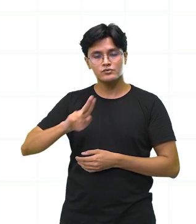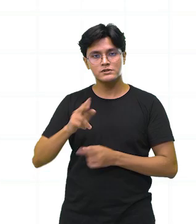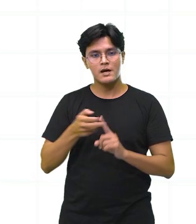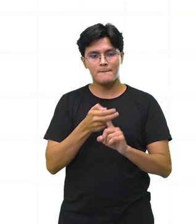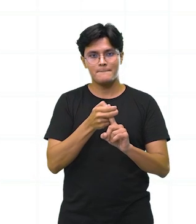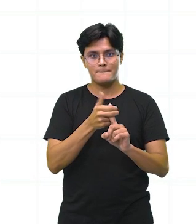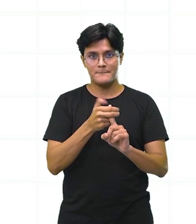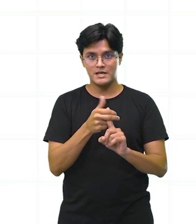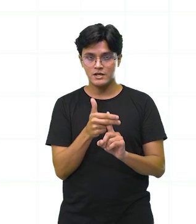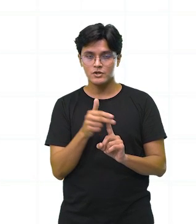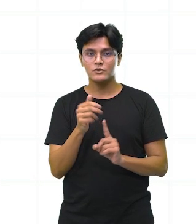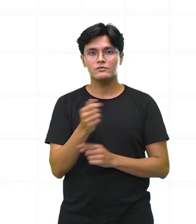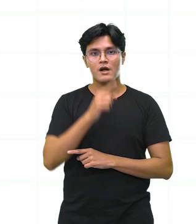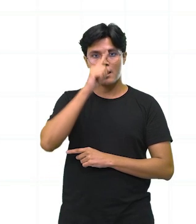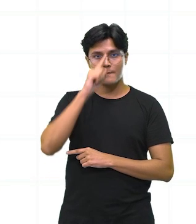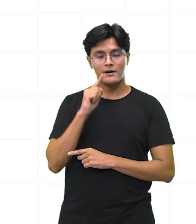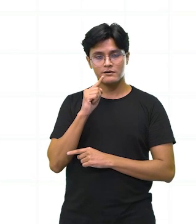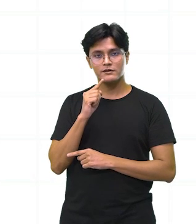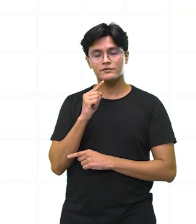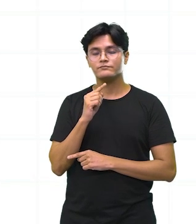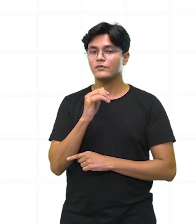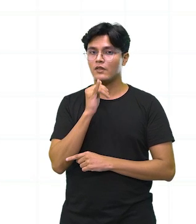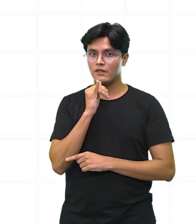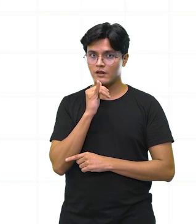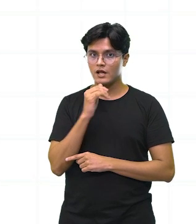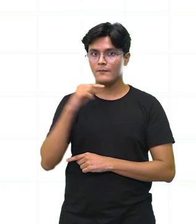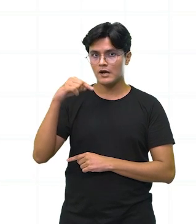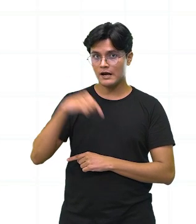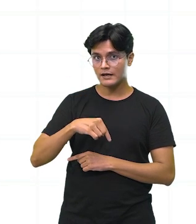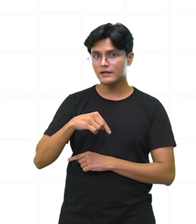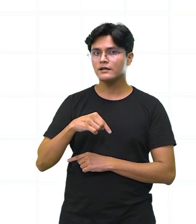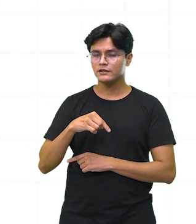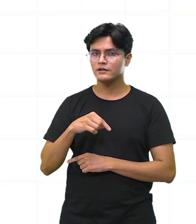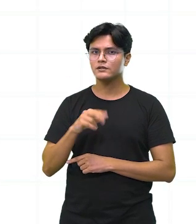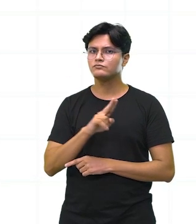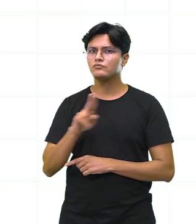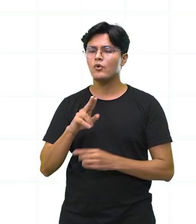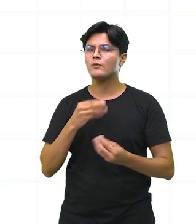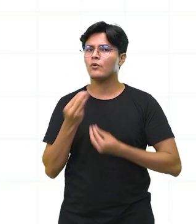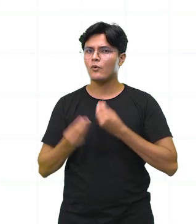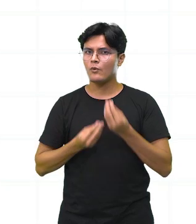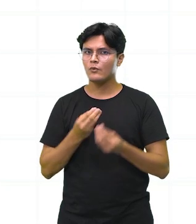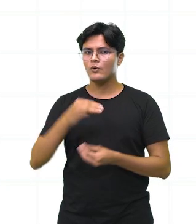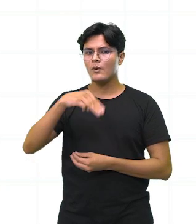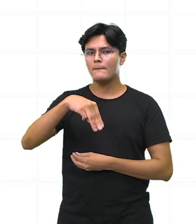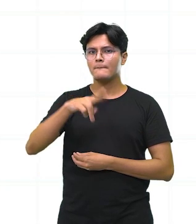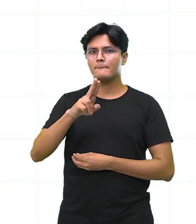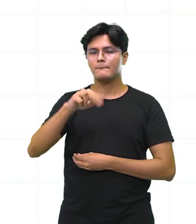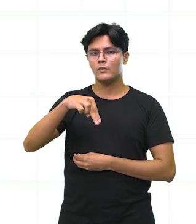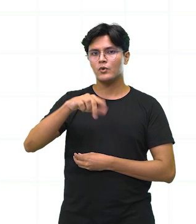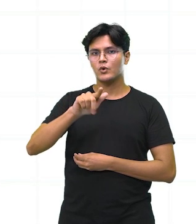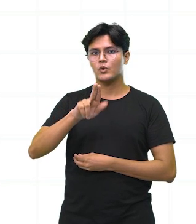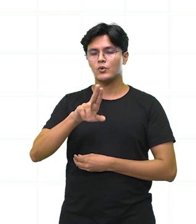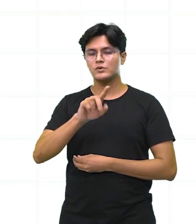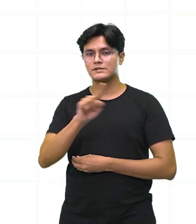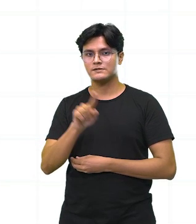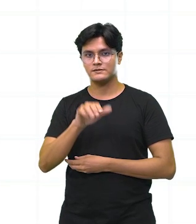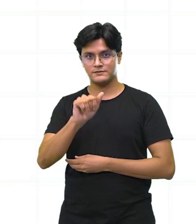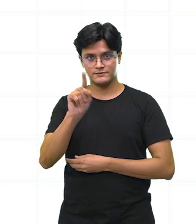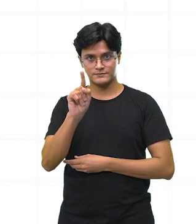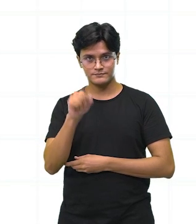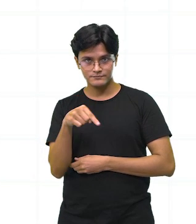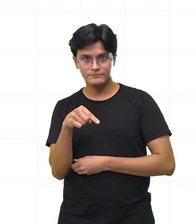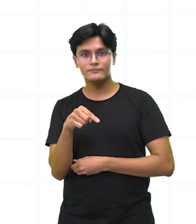Eu por exemplo chamo aqui né esse esse mingal de milio branco de munguzá tá então mingal de milho é o munguzá é o